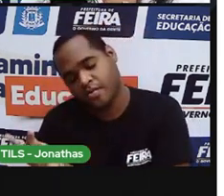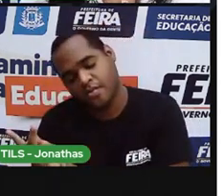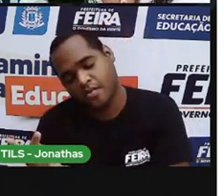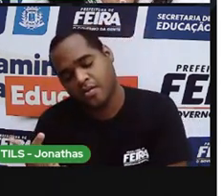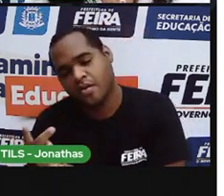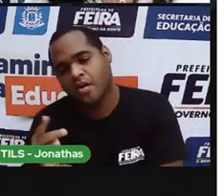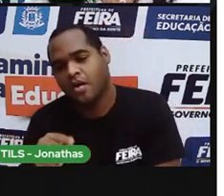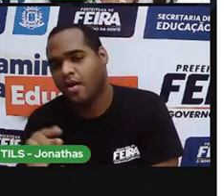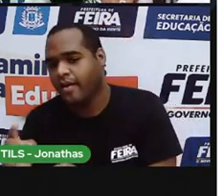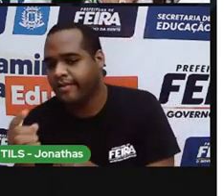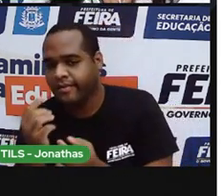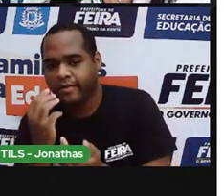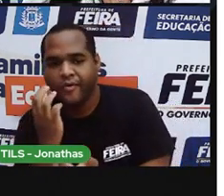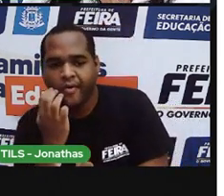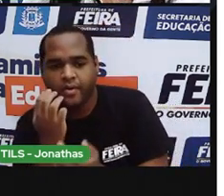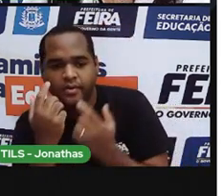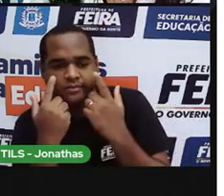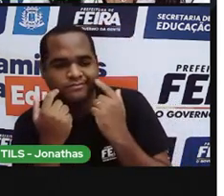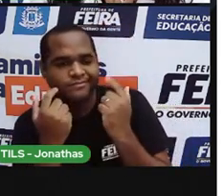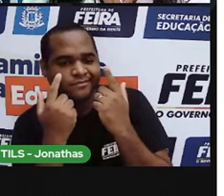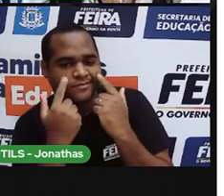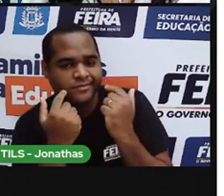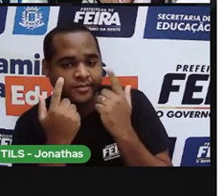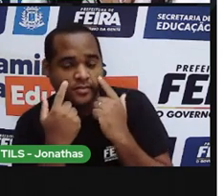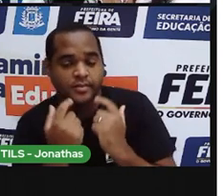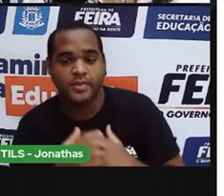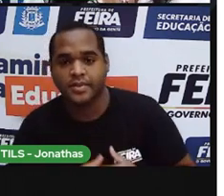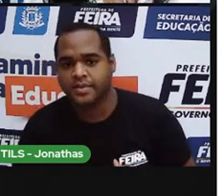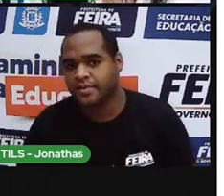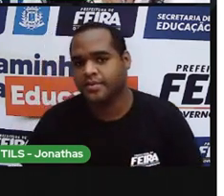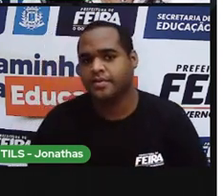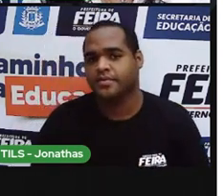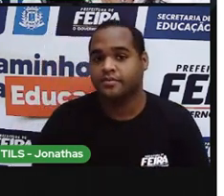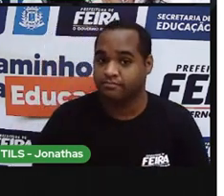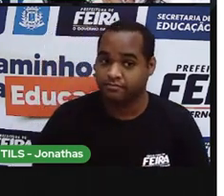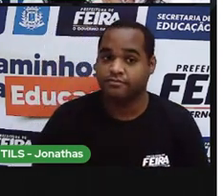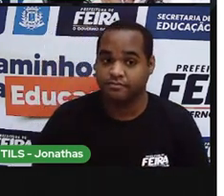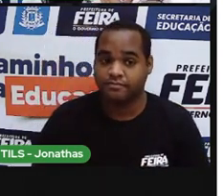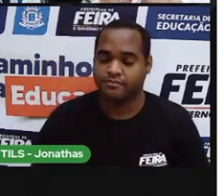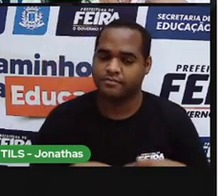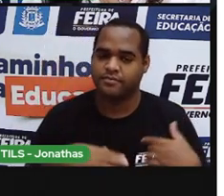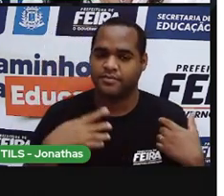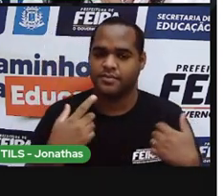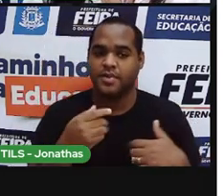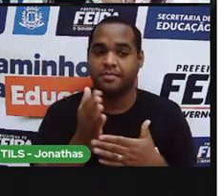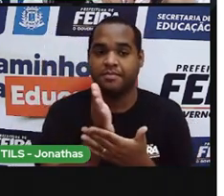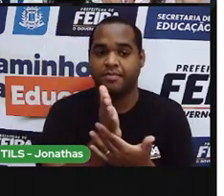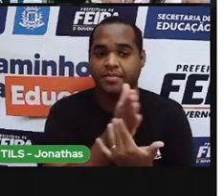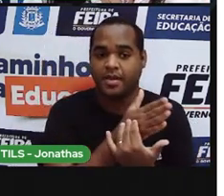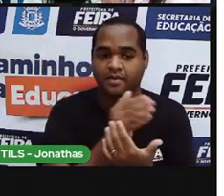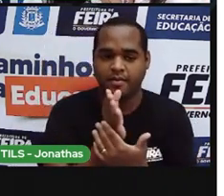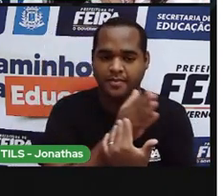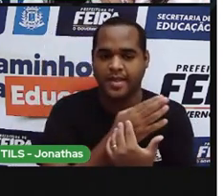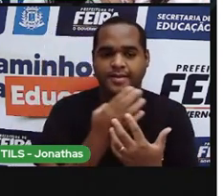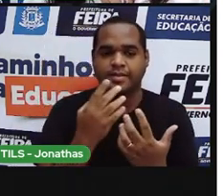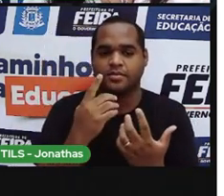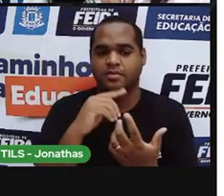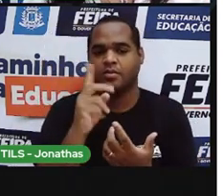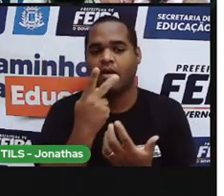rosa pôs-se a chorar. Os espaços deixam que a gente possa